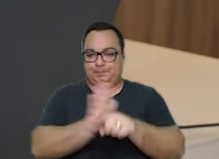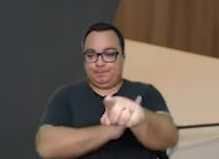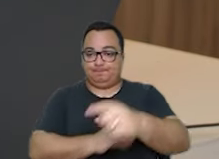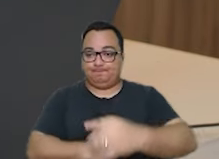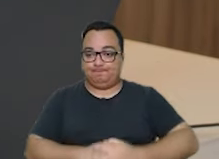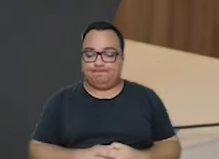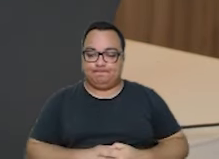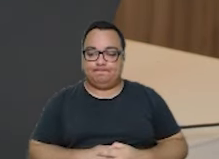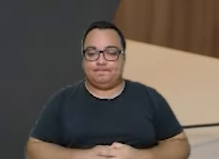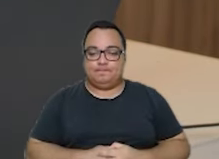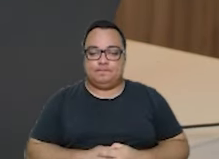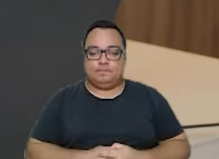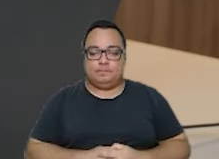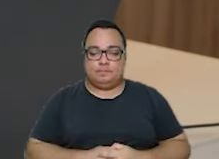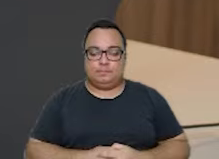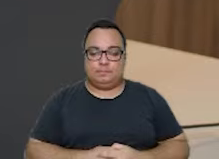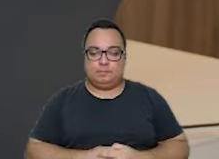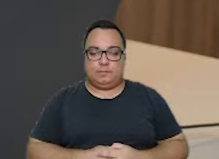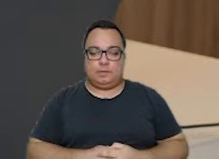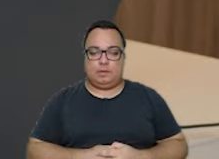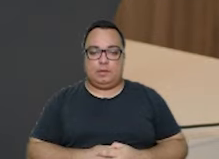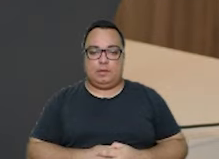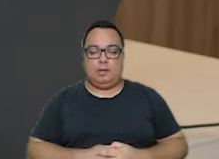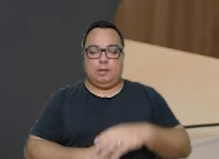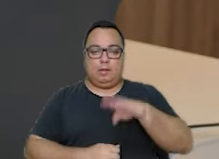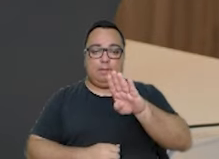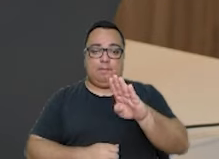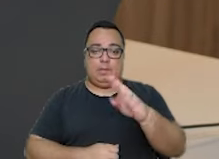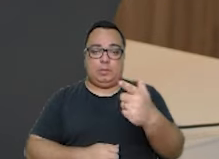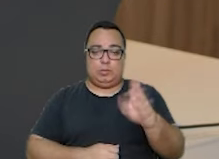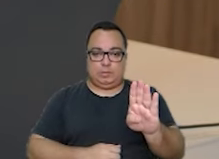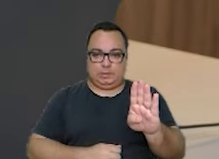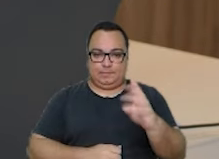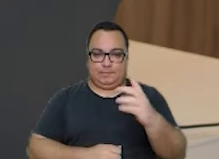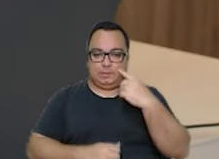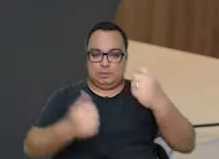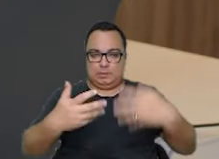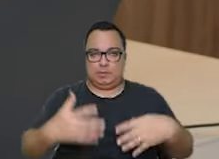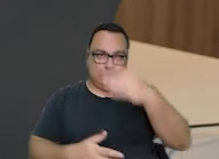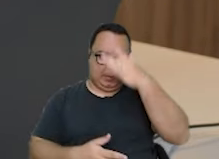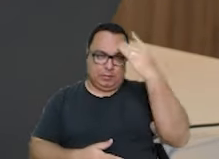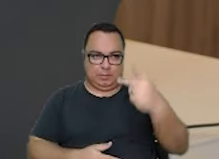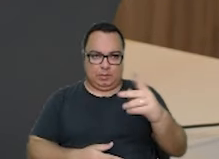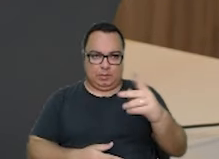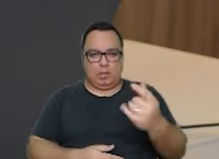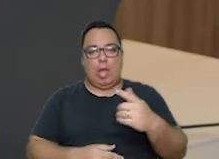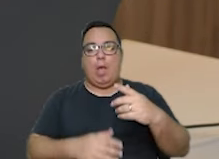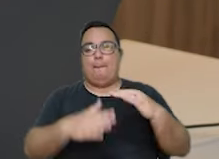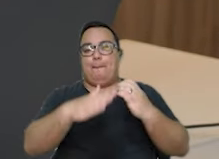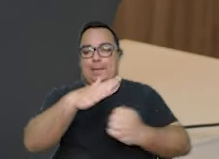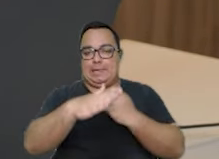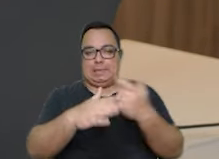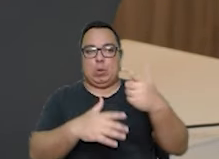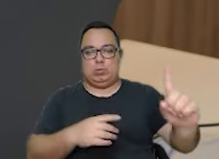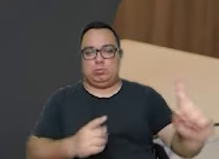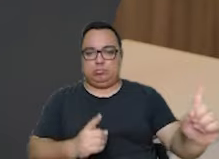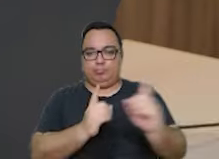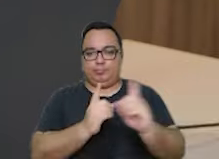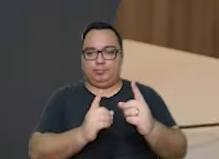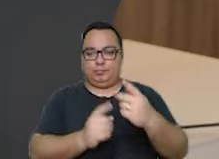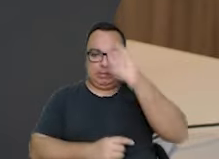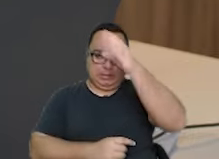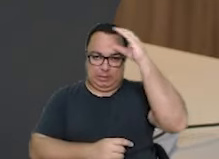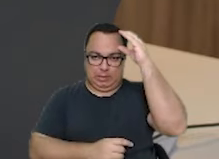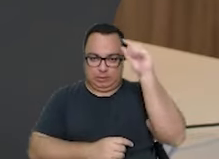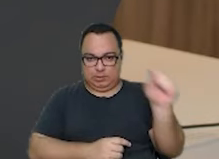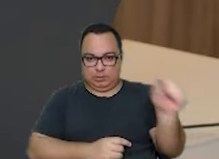pessoa jurídica né o b2b Né o meu cliente não é a pessoa física né é uma outra empresa eu também tenho que ter né Eh